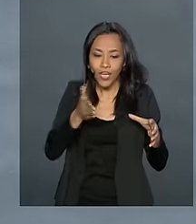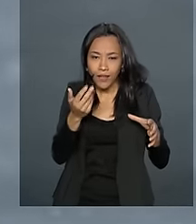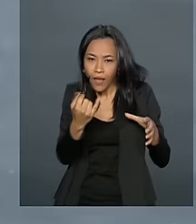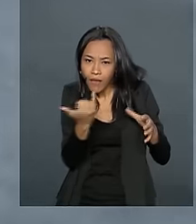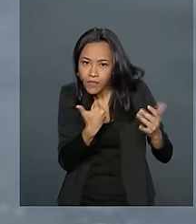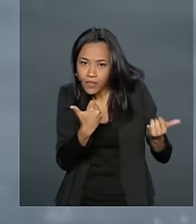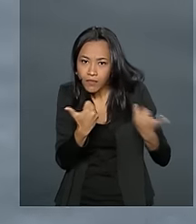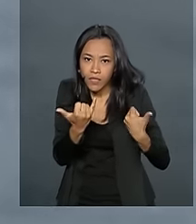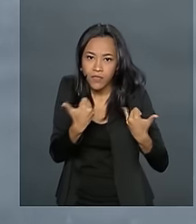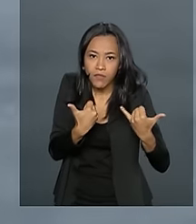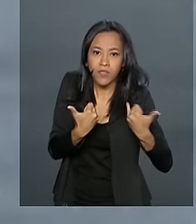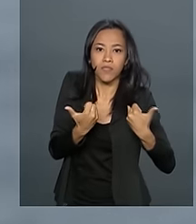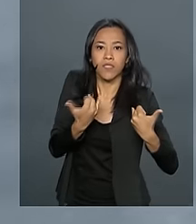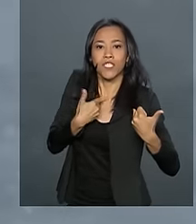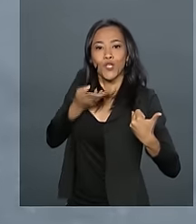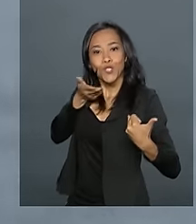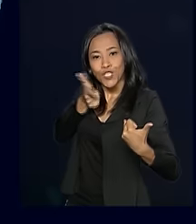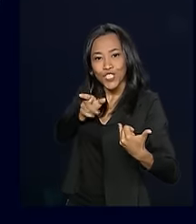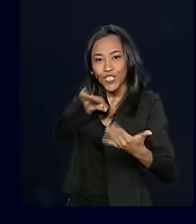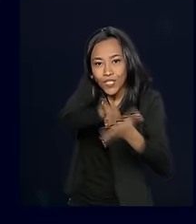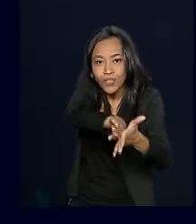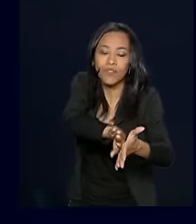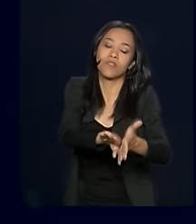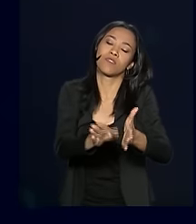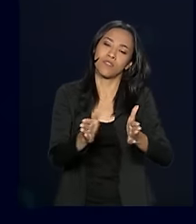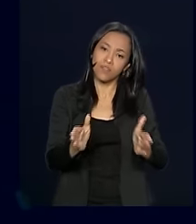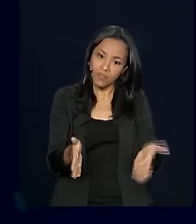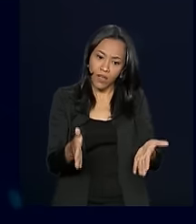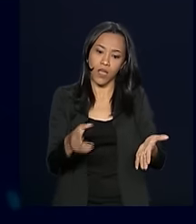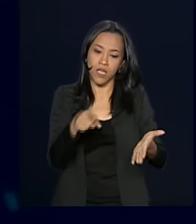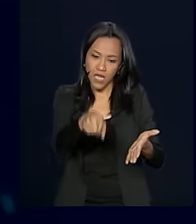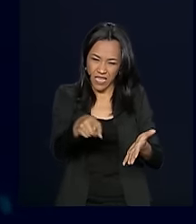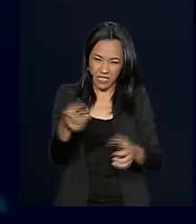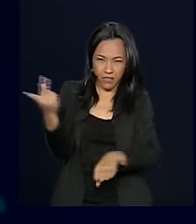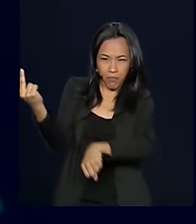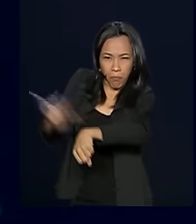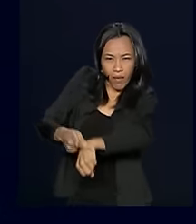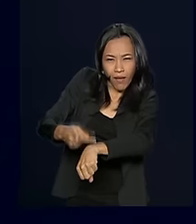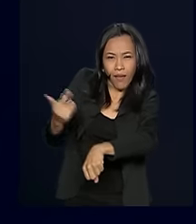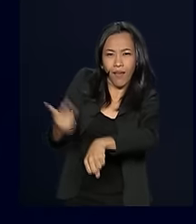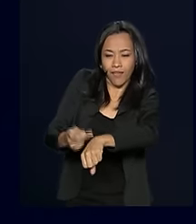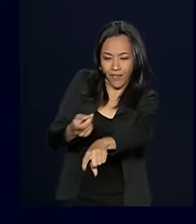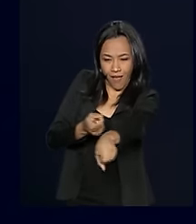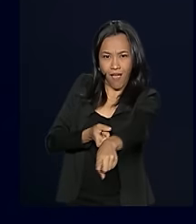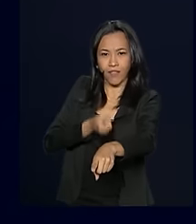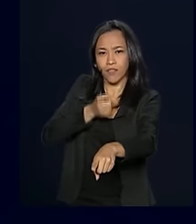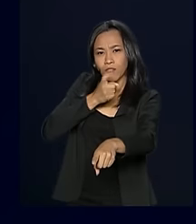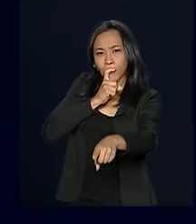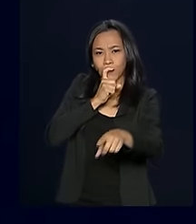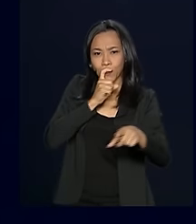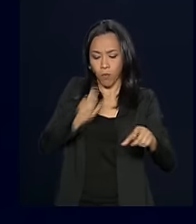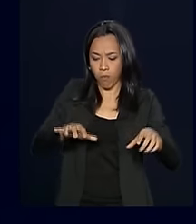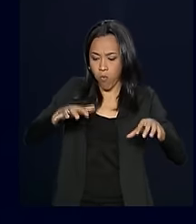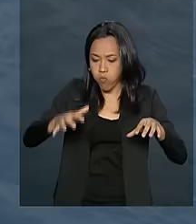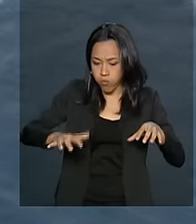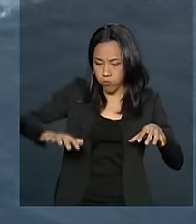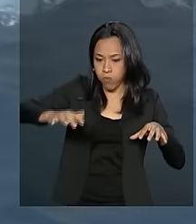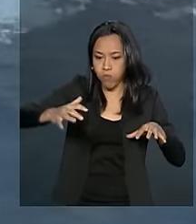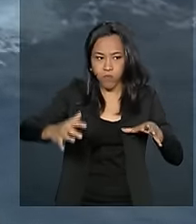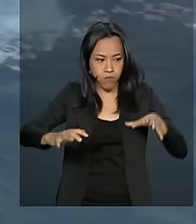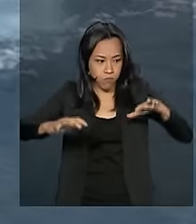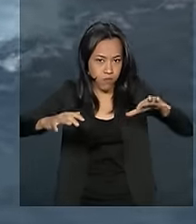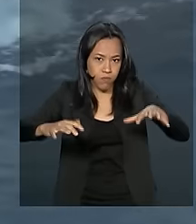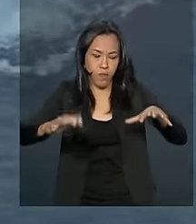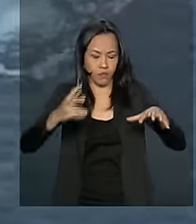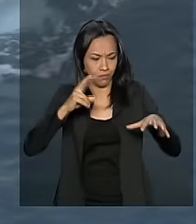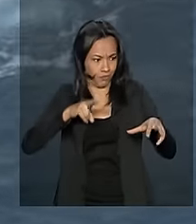nos aproximando começam a aparecer. Os icebergs, blocos de gelo flutuantes, impressionam e